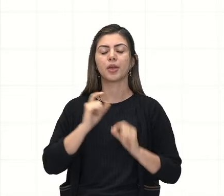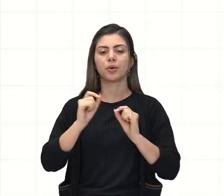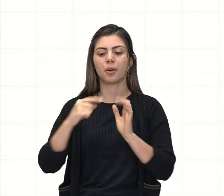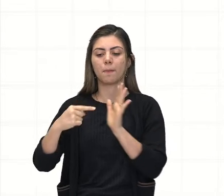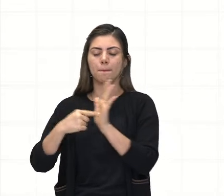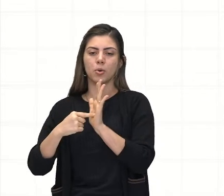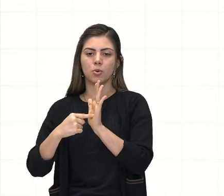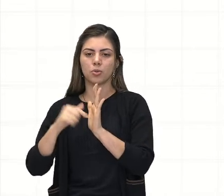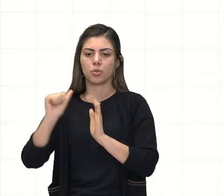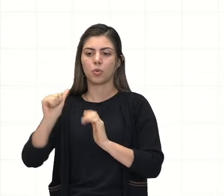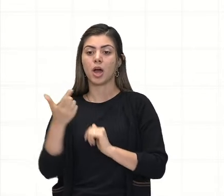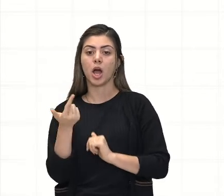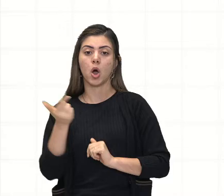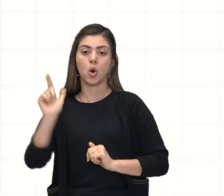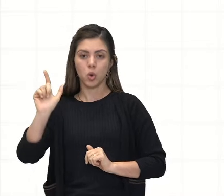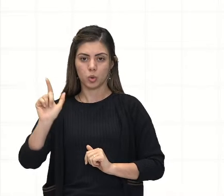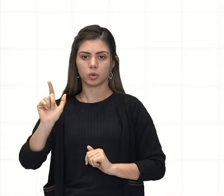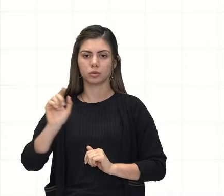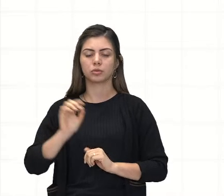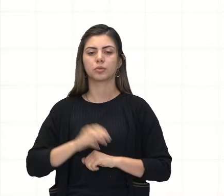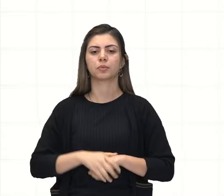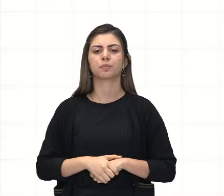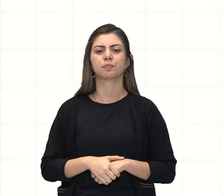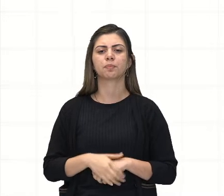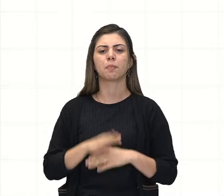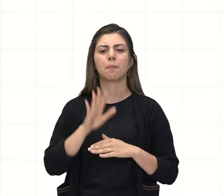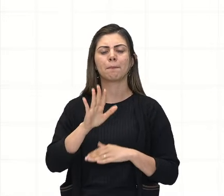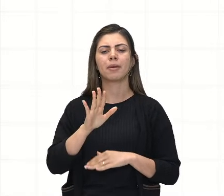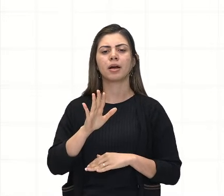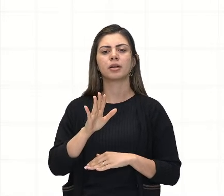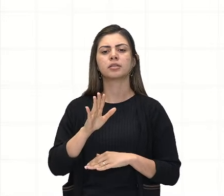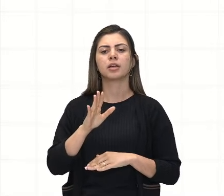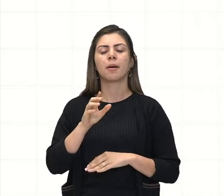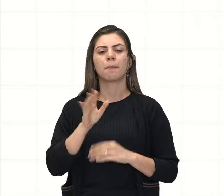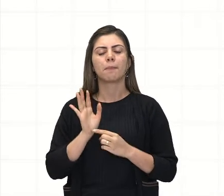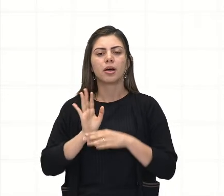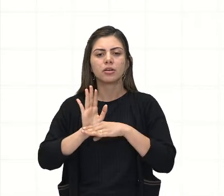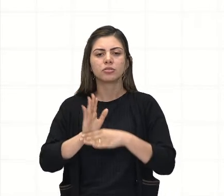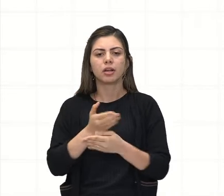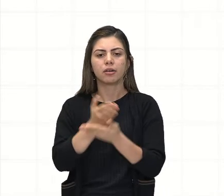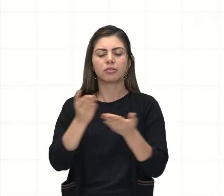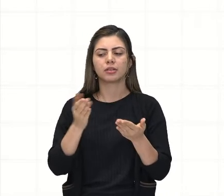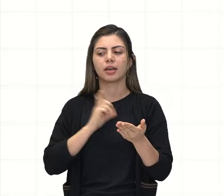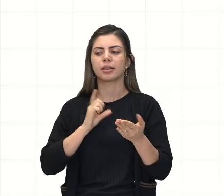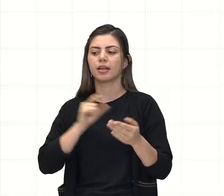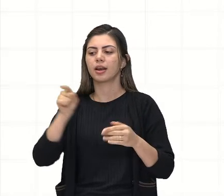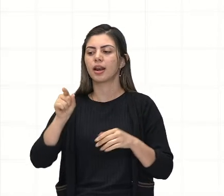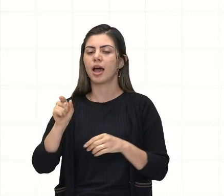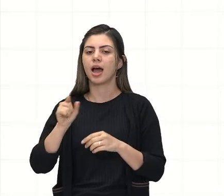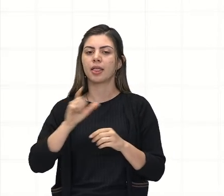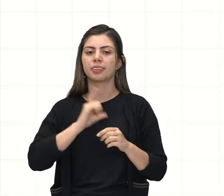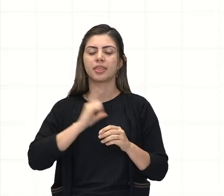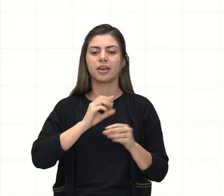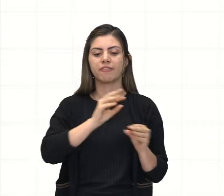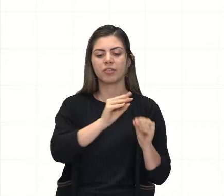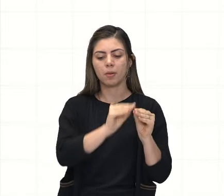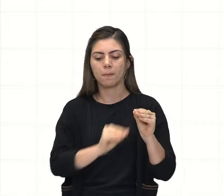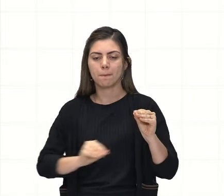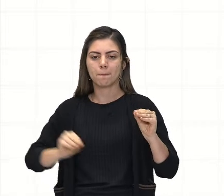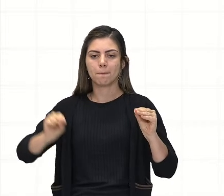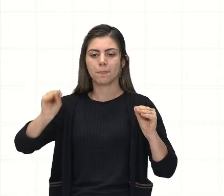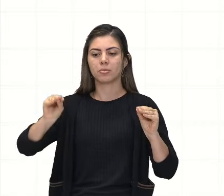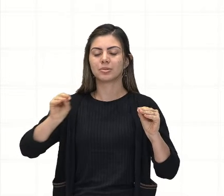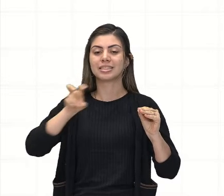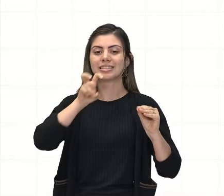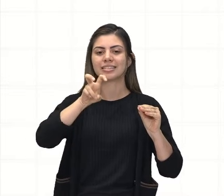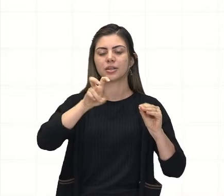posso chamar ele de A, mas eu quero fazer referência a esse A que se movimentou 5 pontos